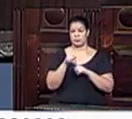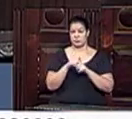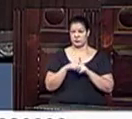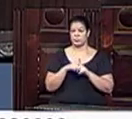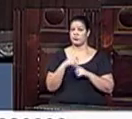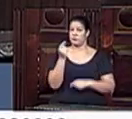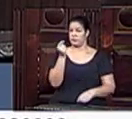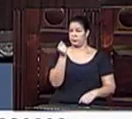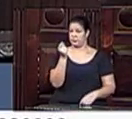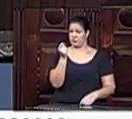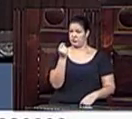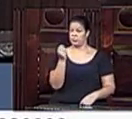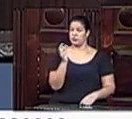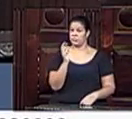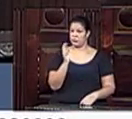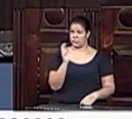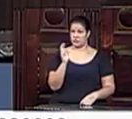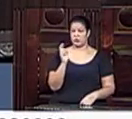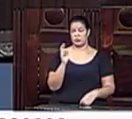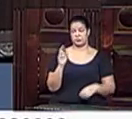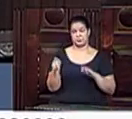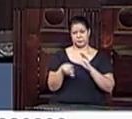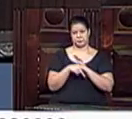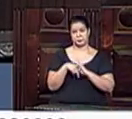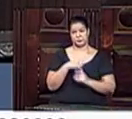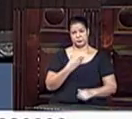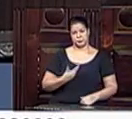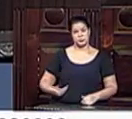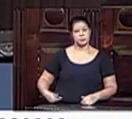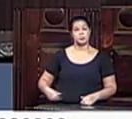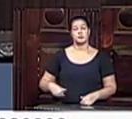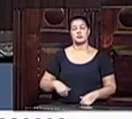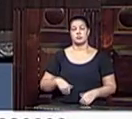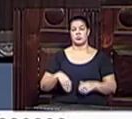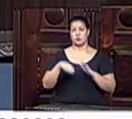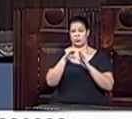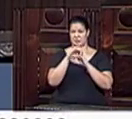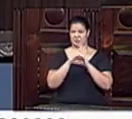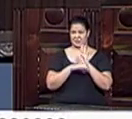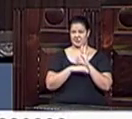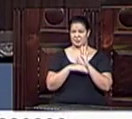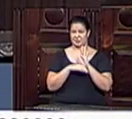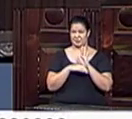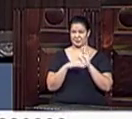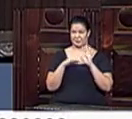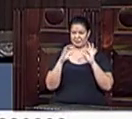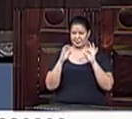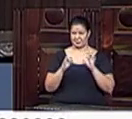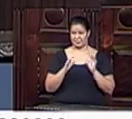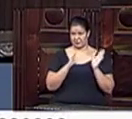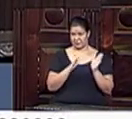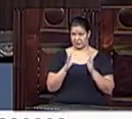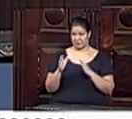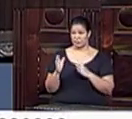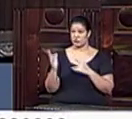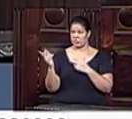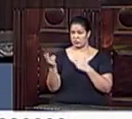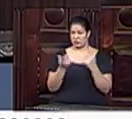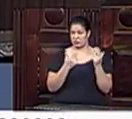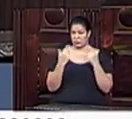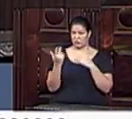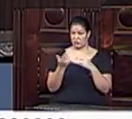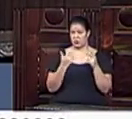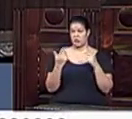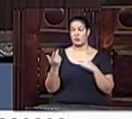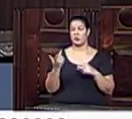em reais por metro cúbico, na condição padrão de medição, será igual à média